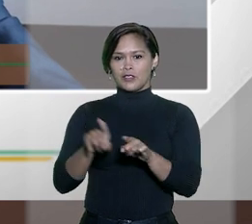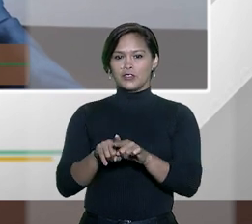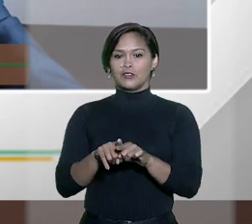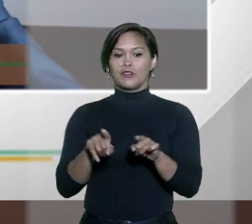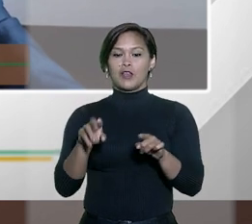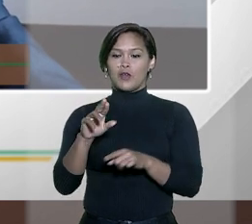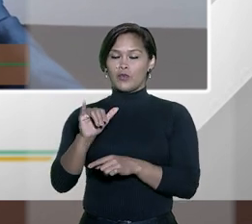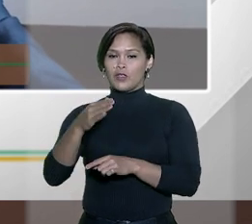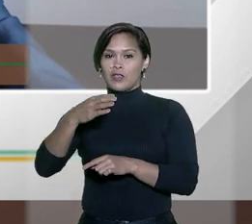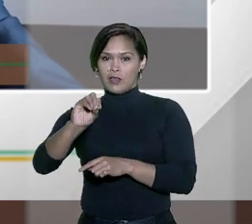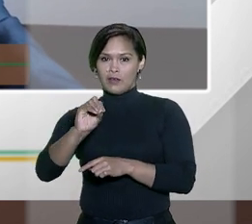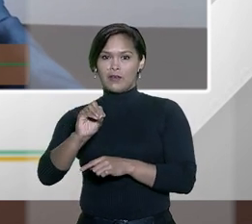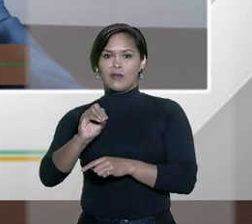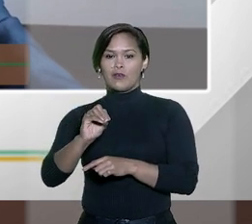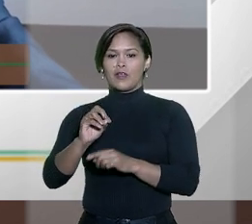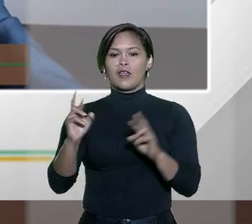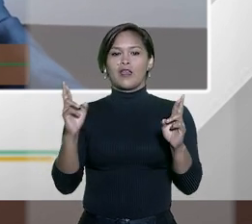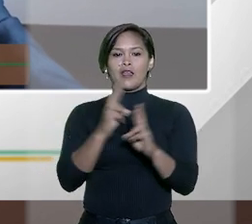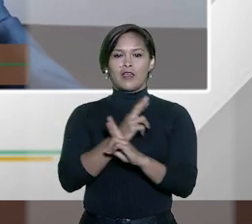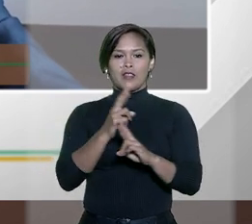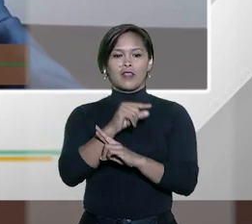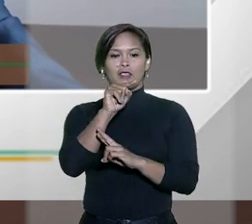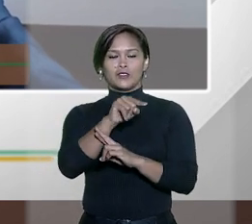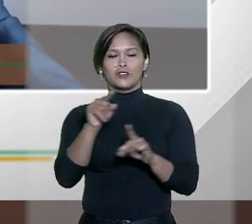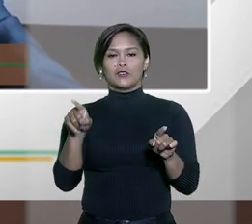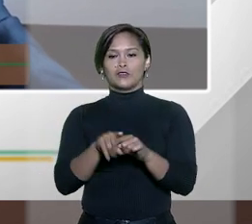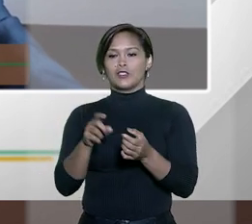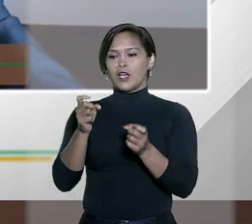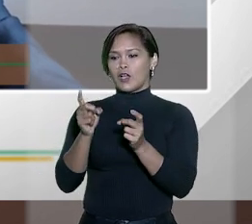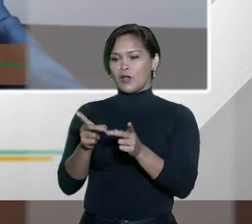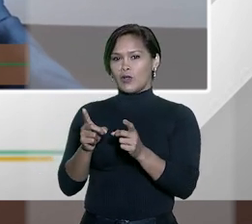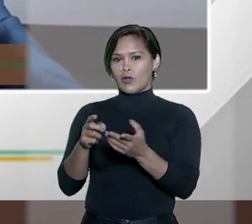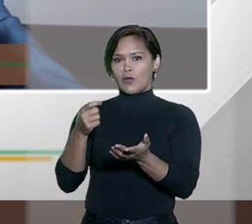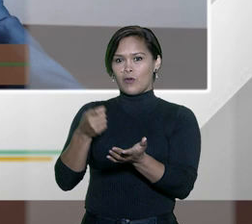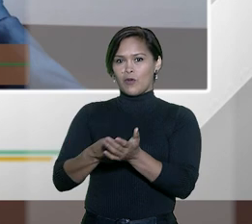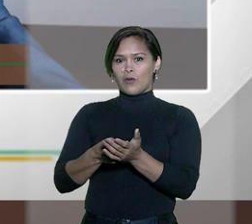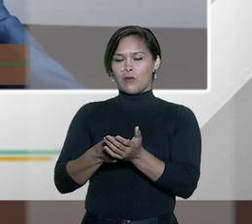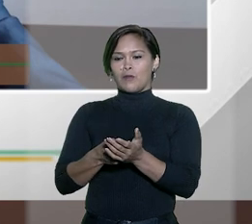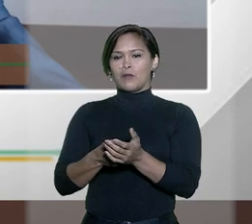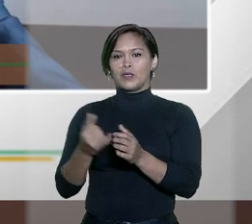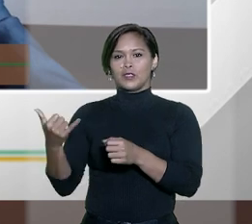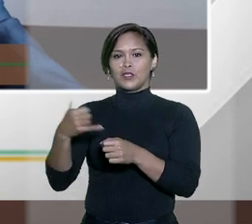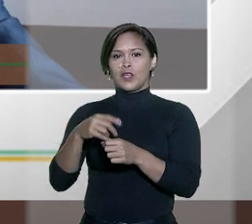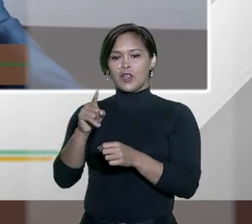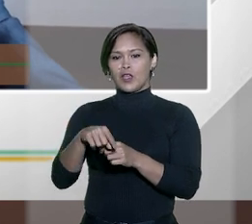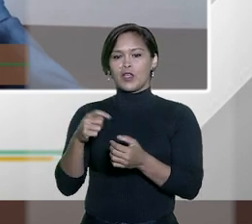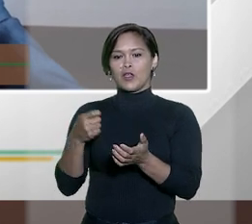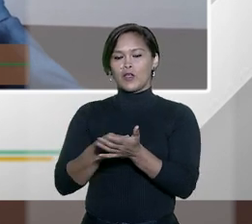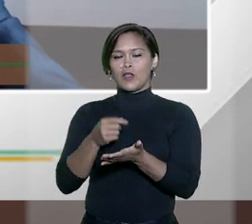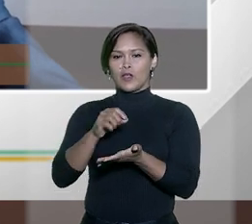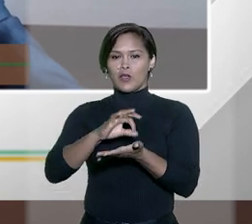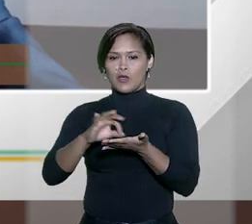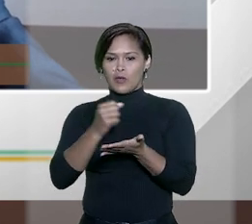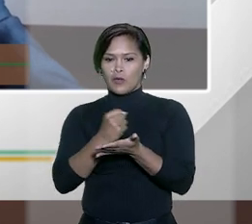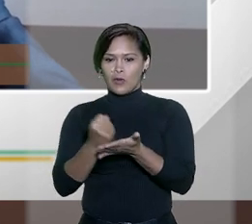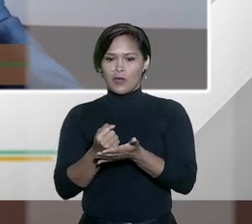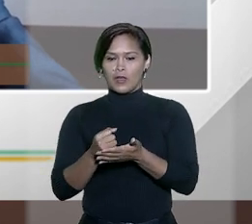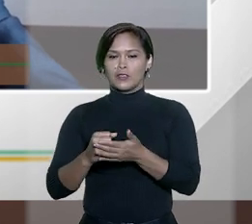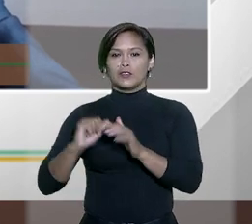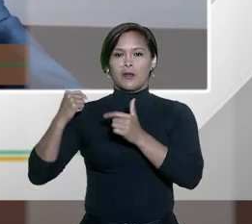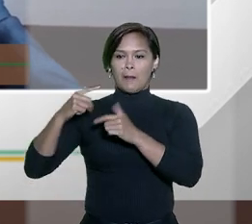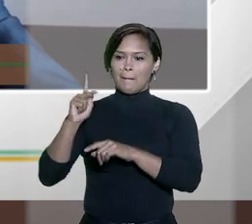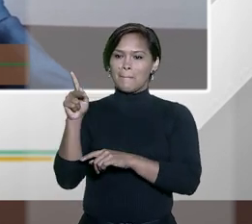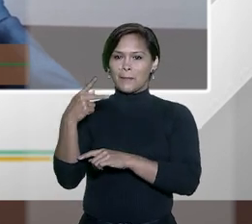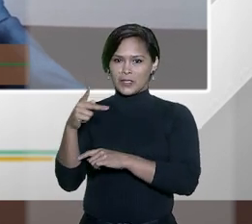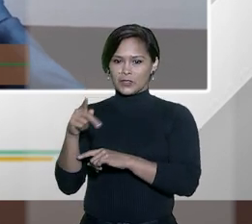inclusive no caso da União, relativos aqui à compra de excedente em óleo e contratos de partilha de petróleo,